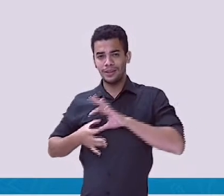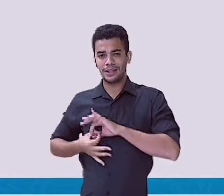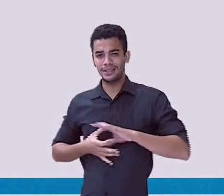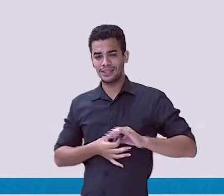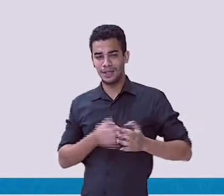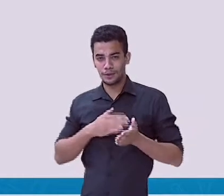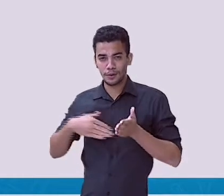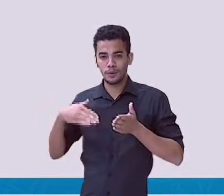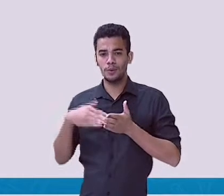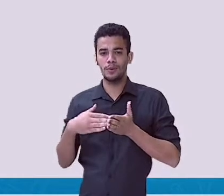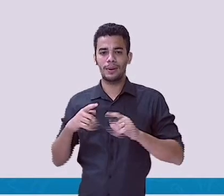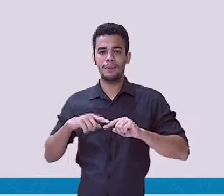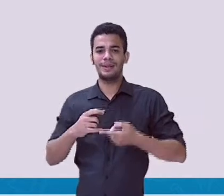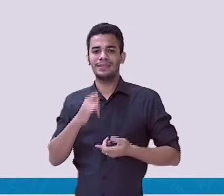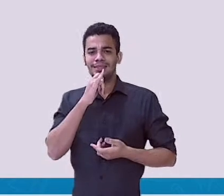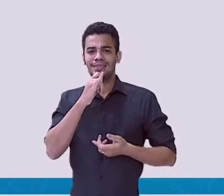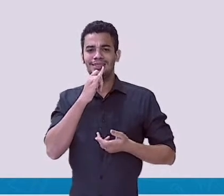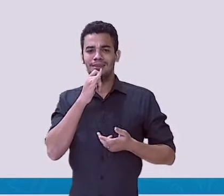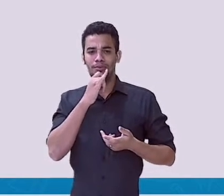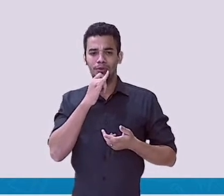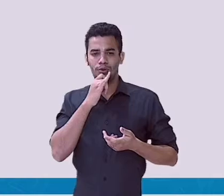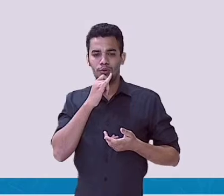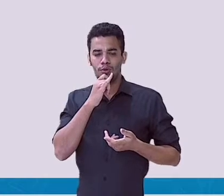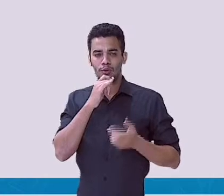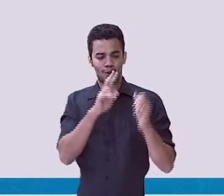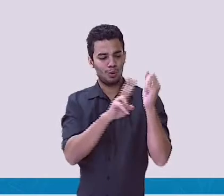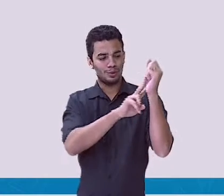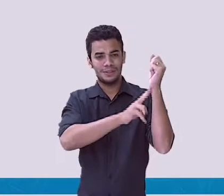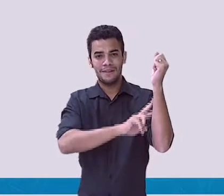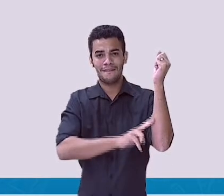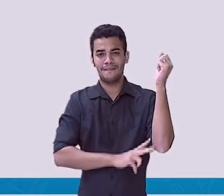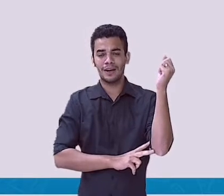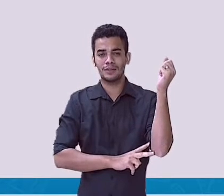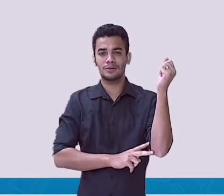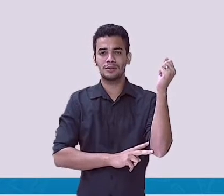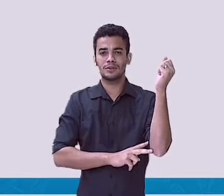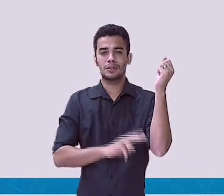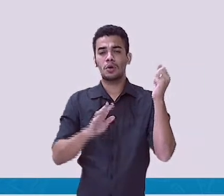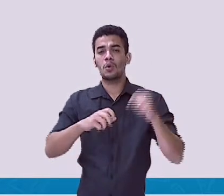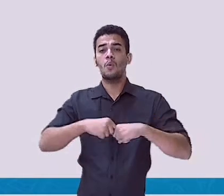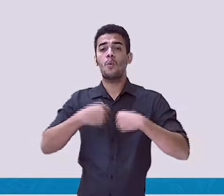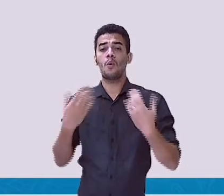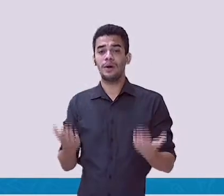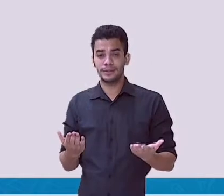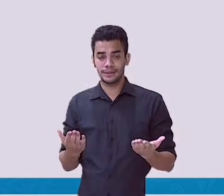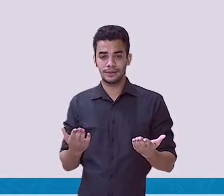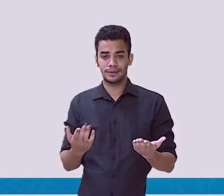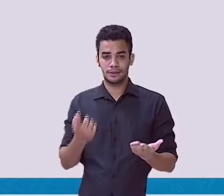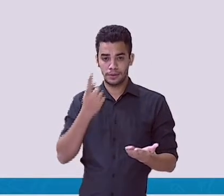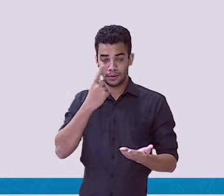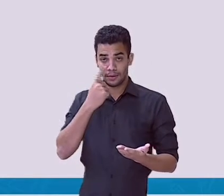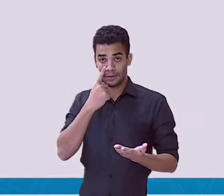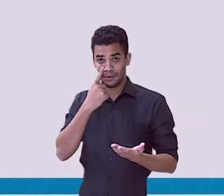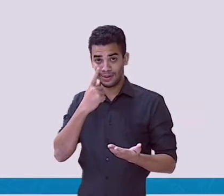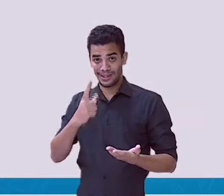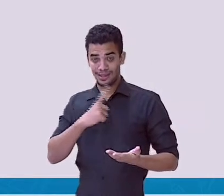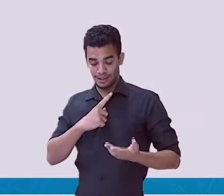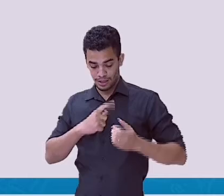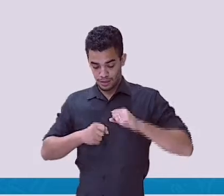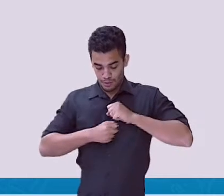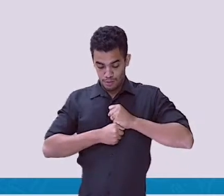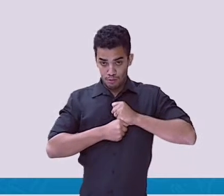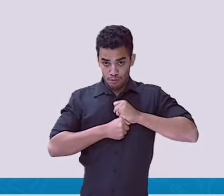vasos sanguíneos? São artérias, arteríolas, veias, vênulas e capilares.